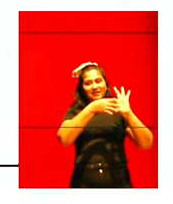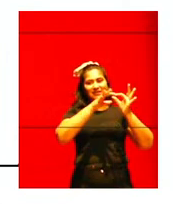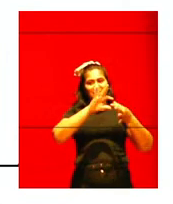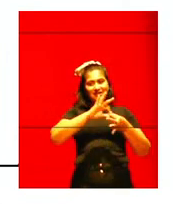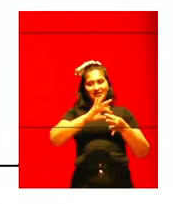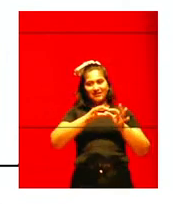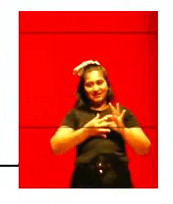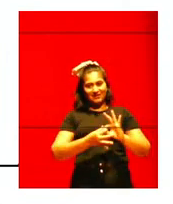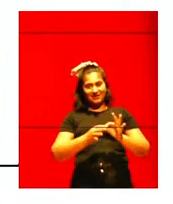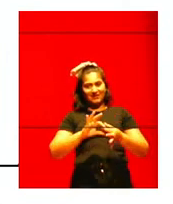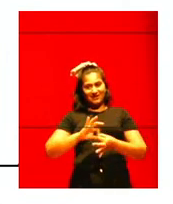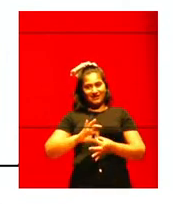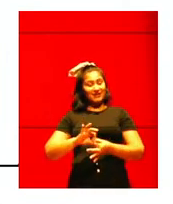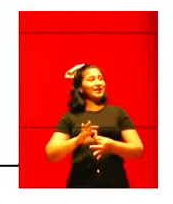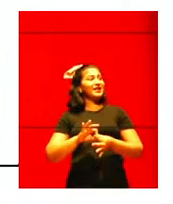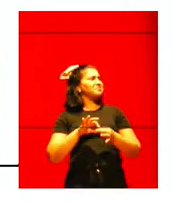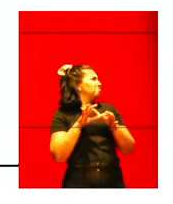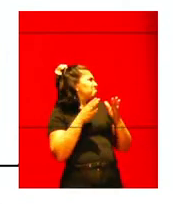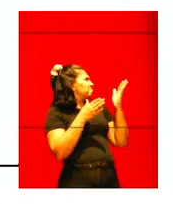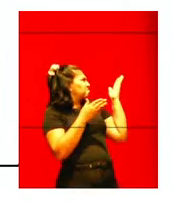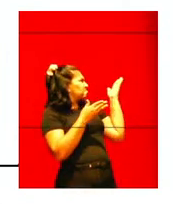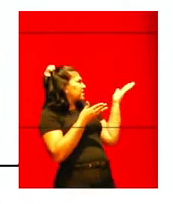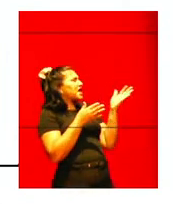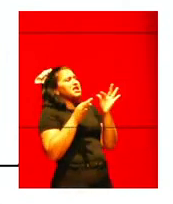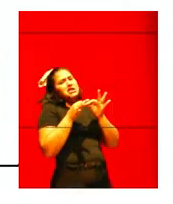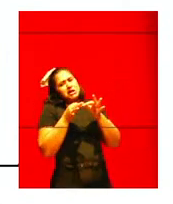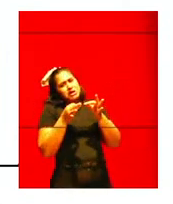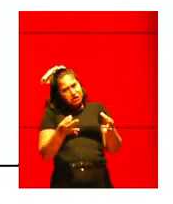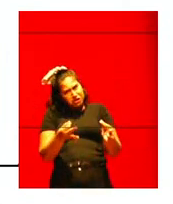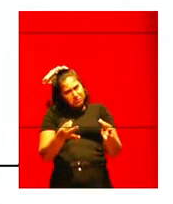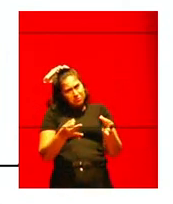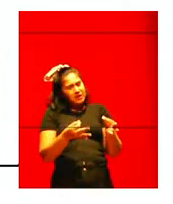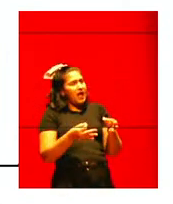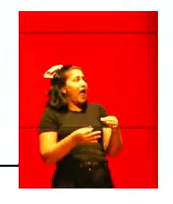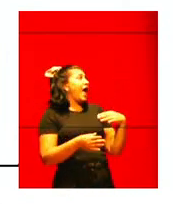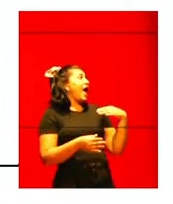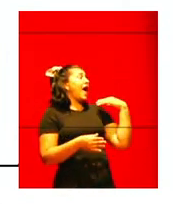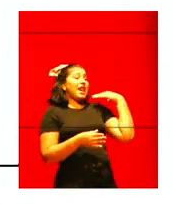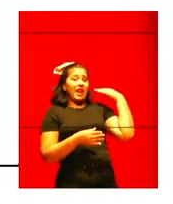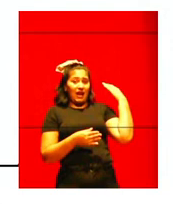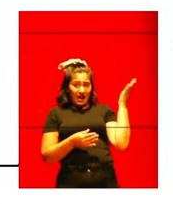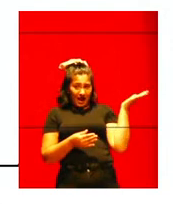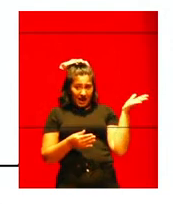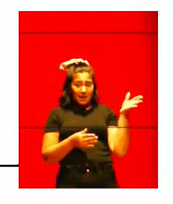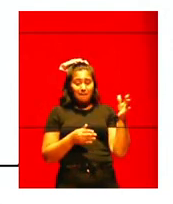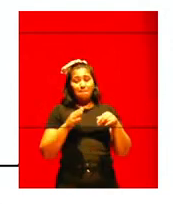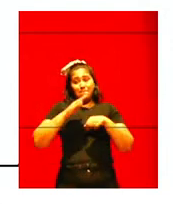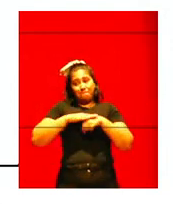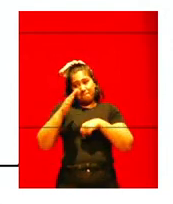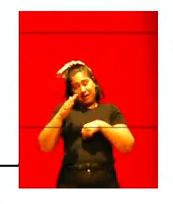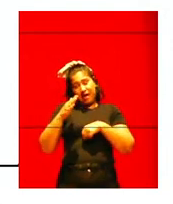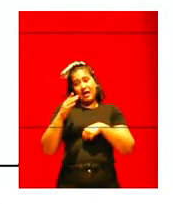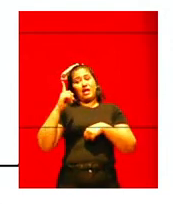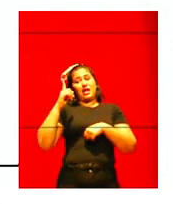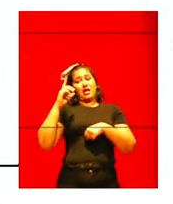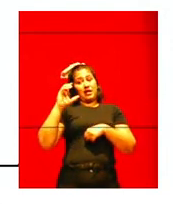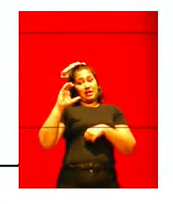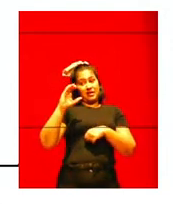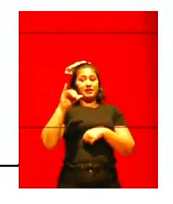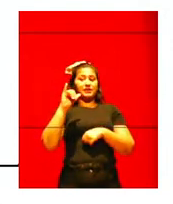né? As cadeias mais simples e aparecem esses monstros assim, né? Essa cadeia, ela é